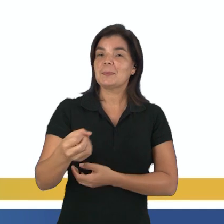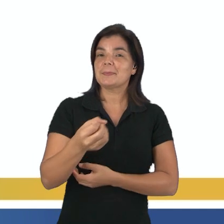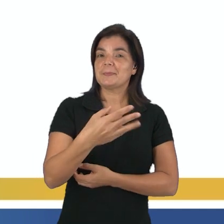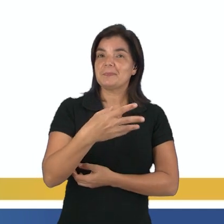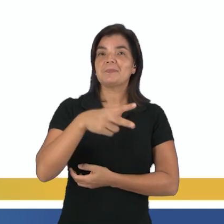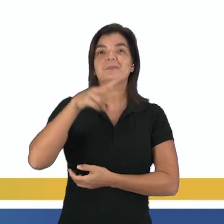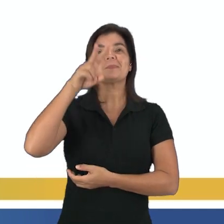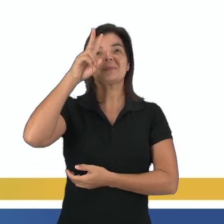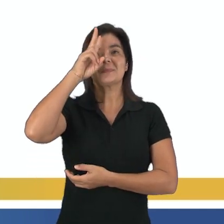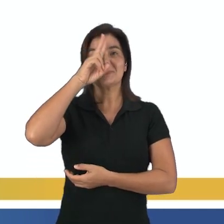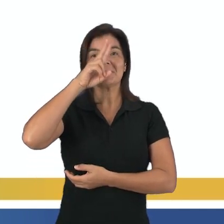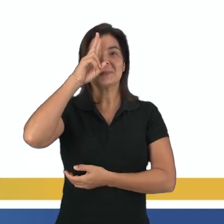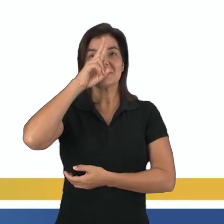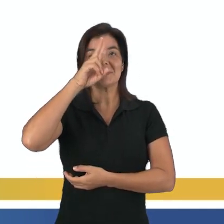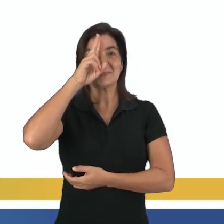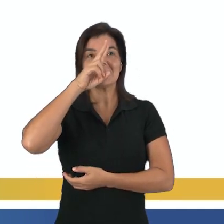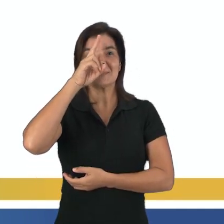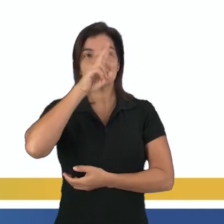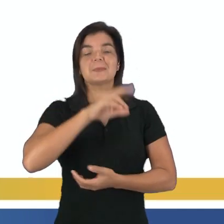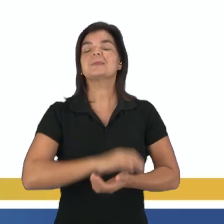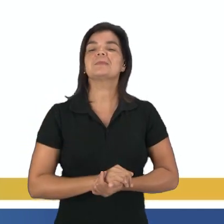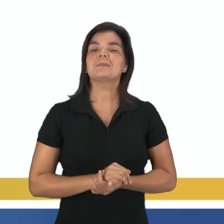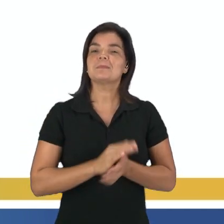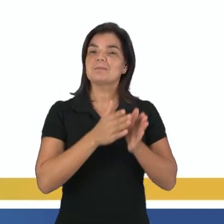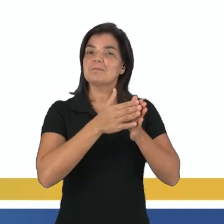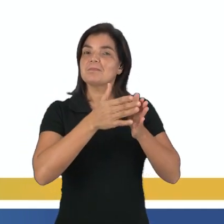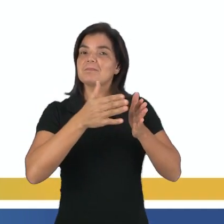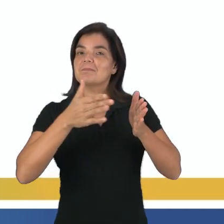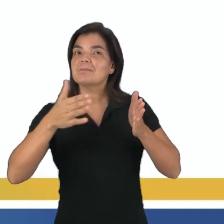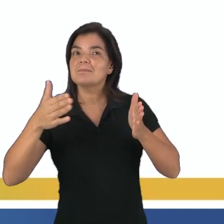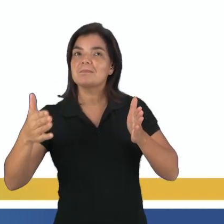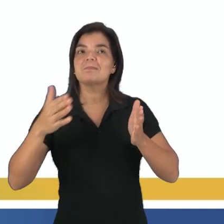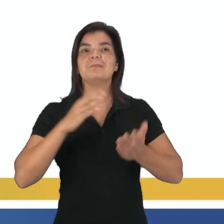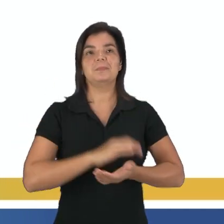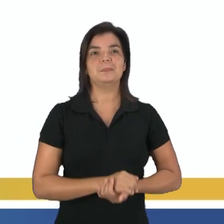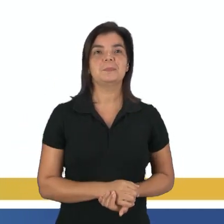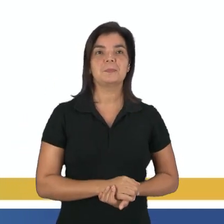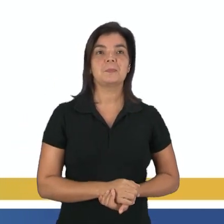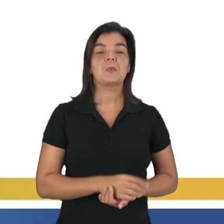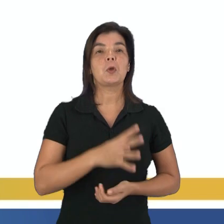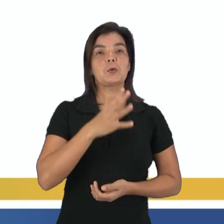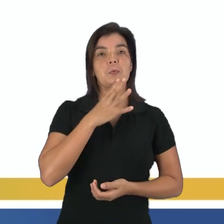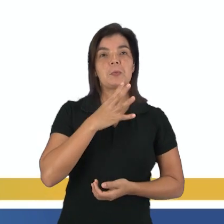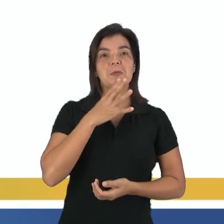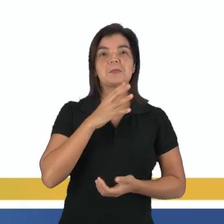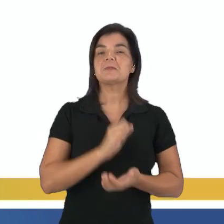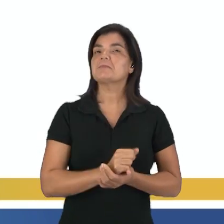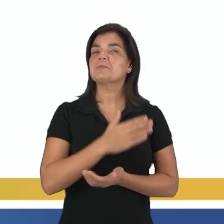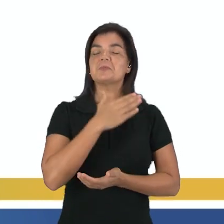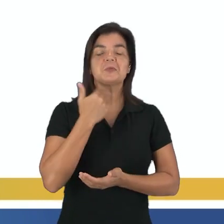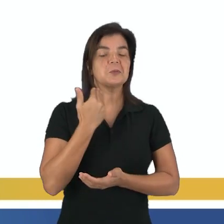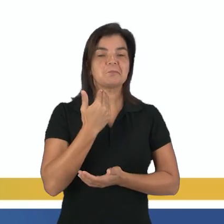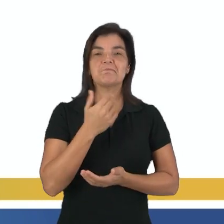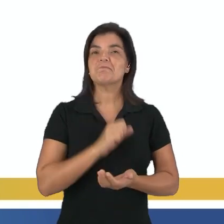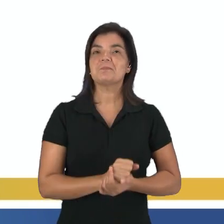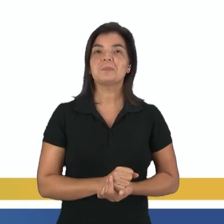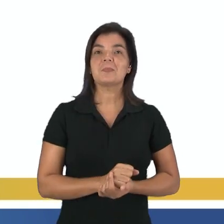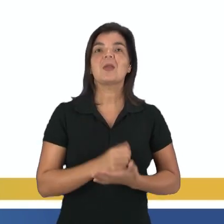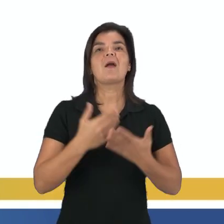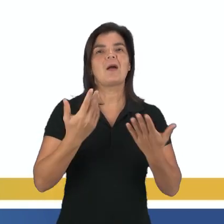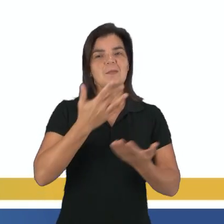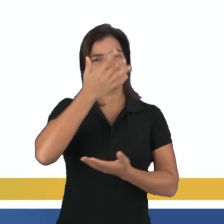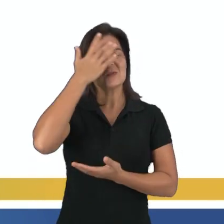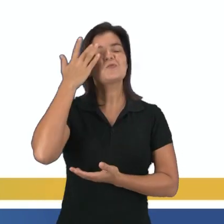contar. Os mais novos, suas lembranças de outros tempos, seus conhecimentos não vão morrer com